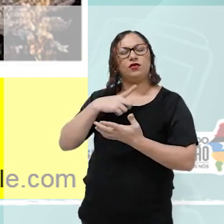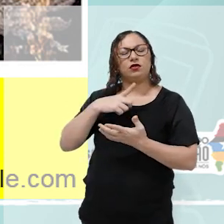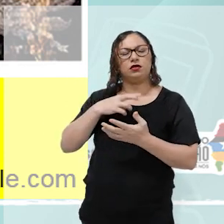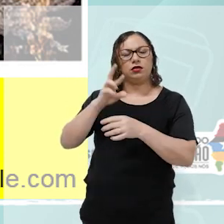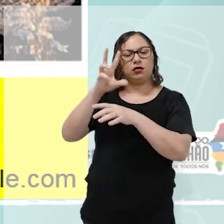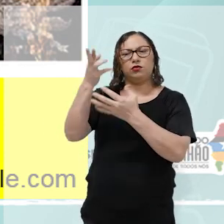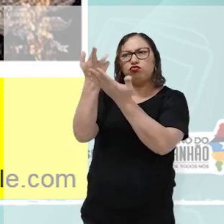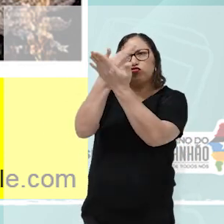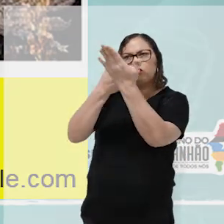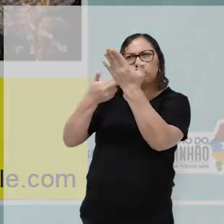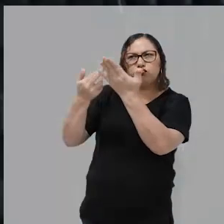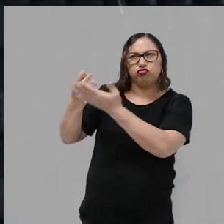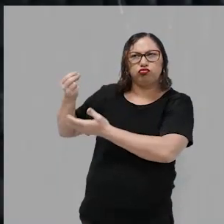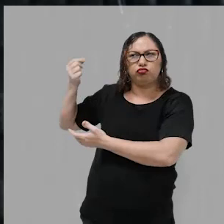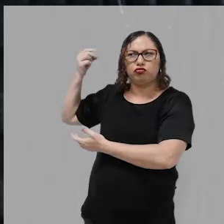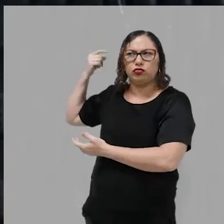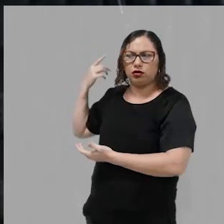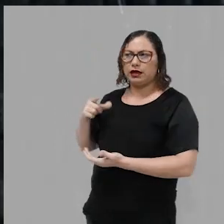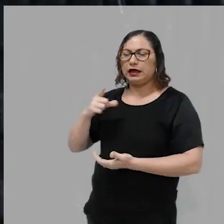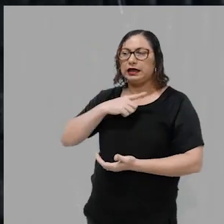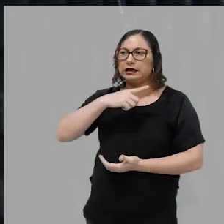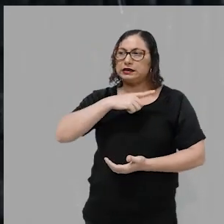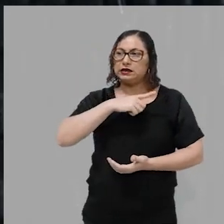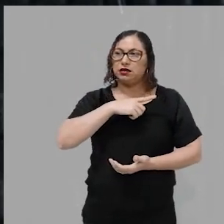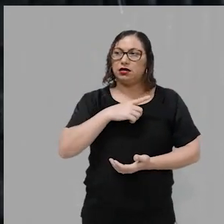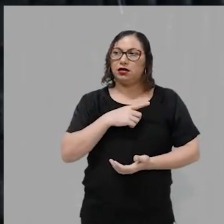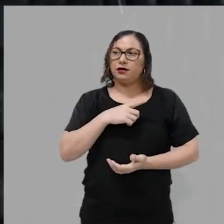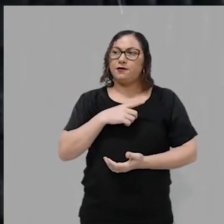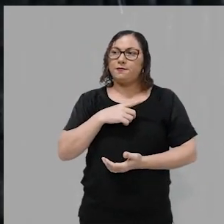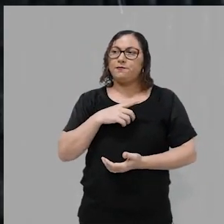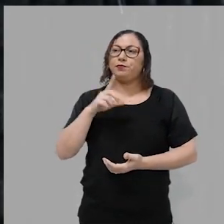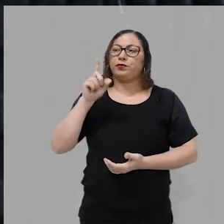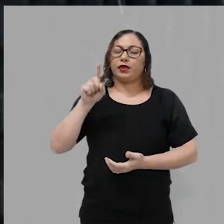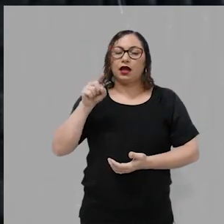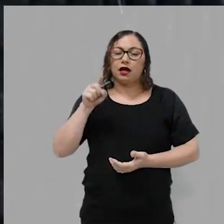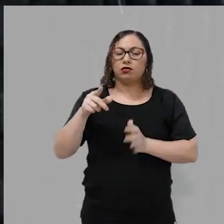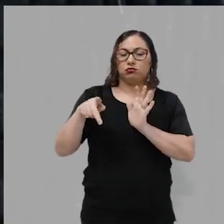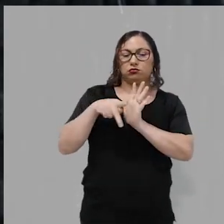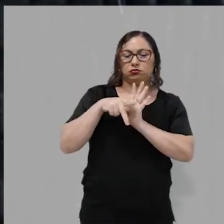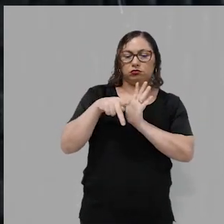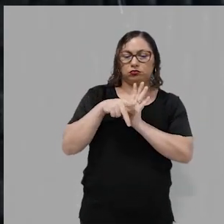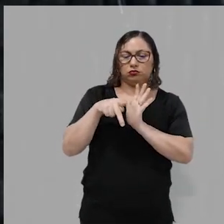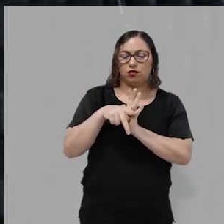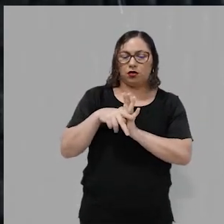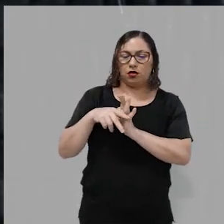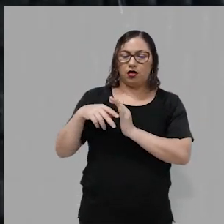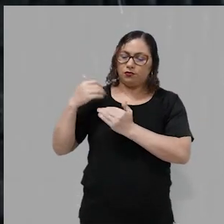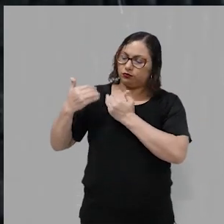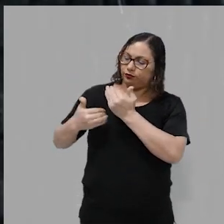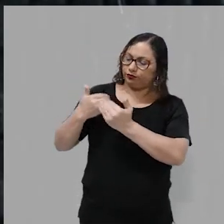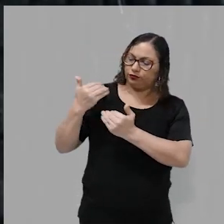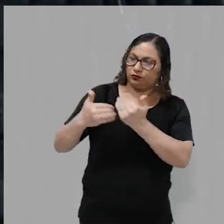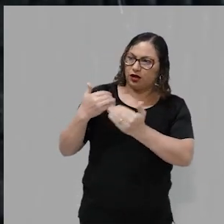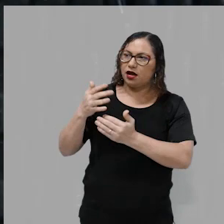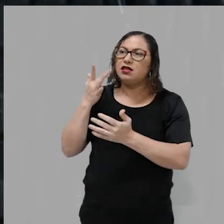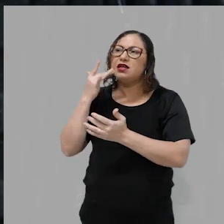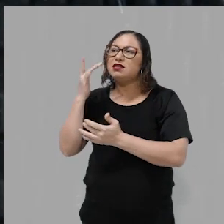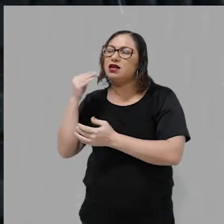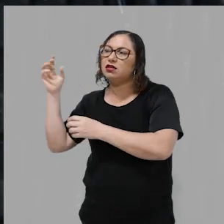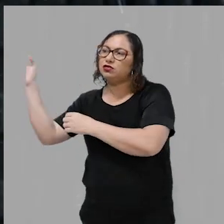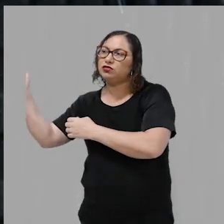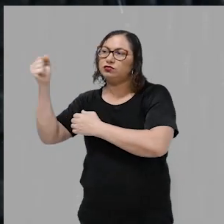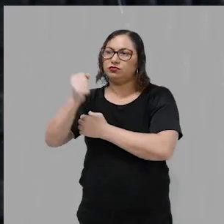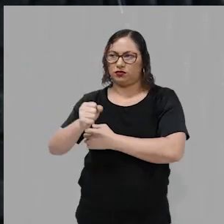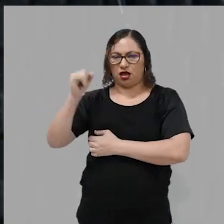imagens que a gente tem são, essa história visual, são resultado do processo desses artistas que são extremamente